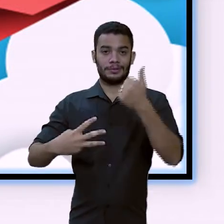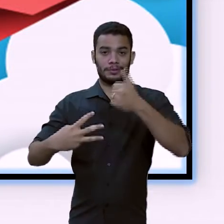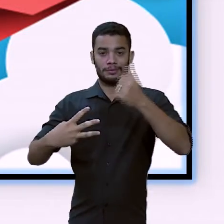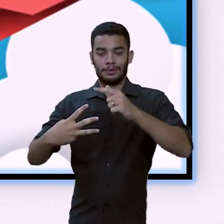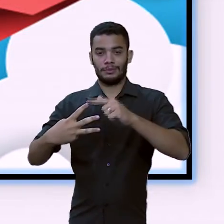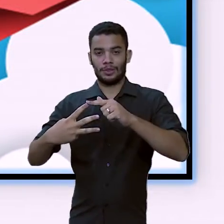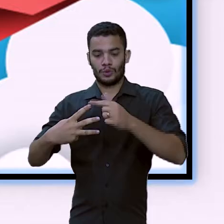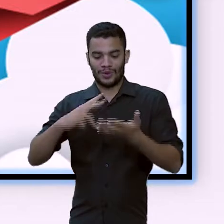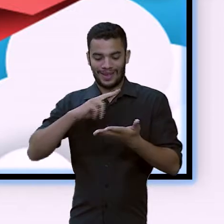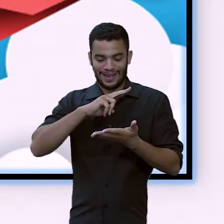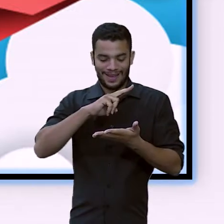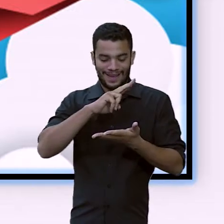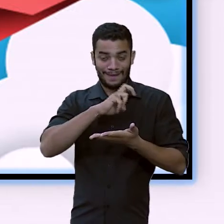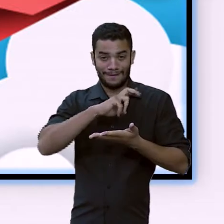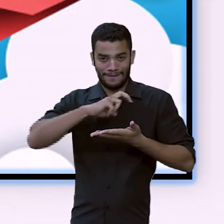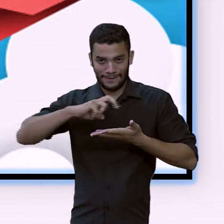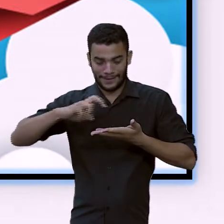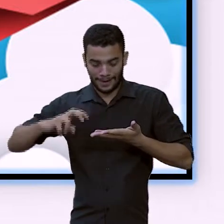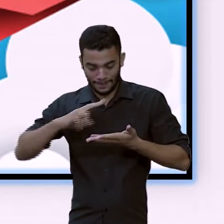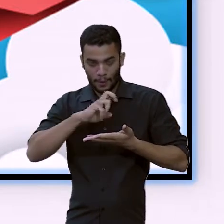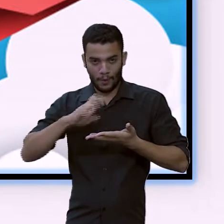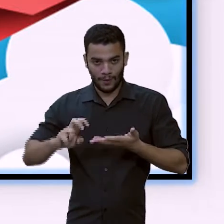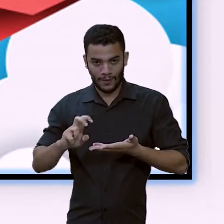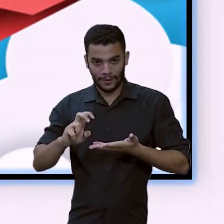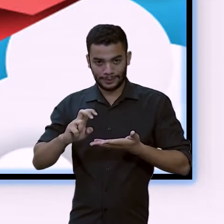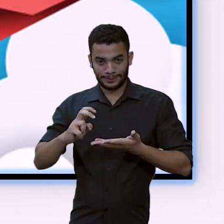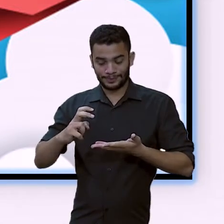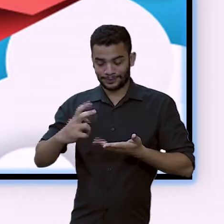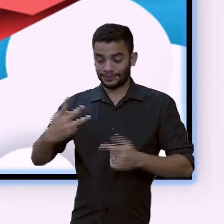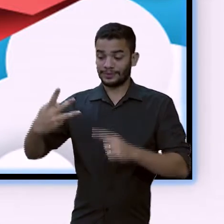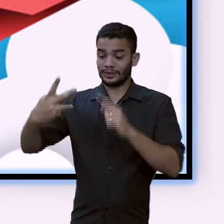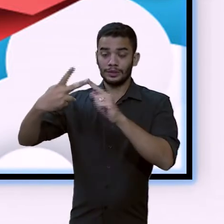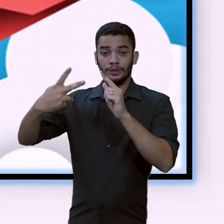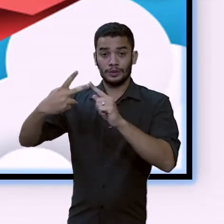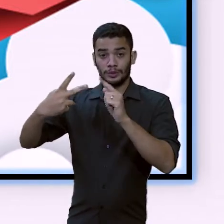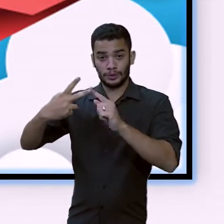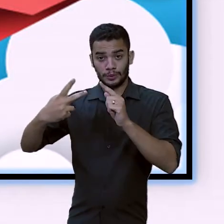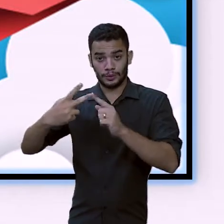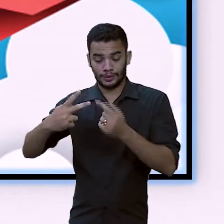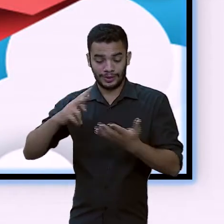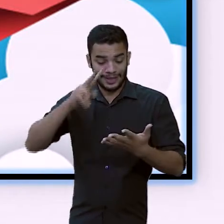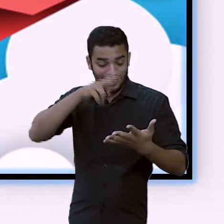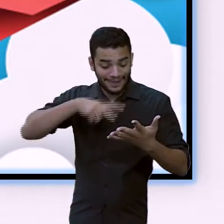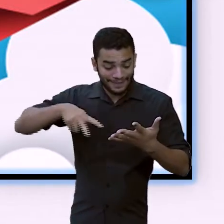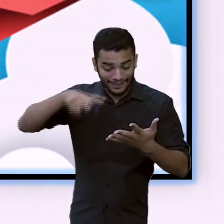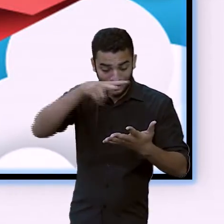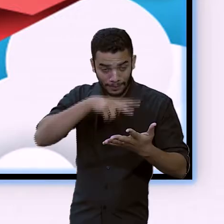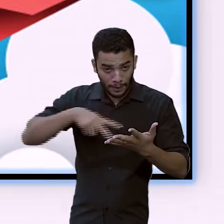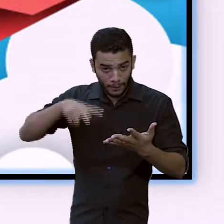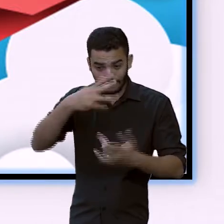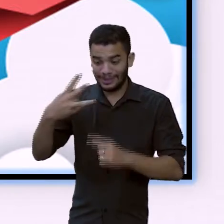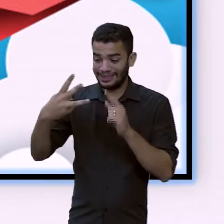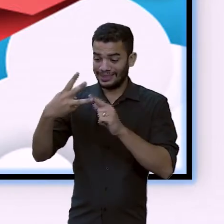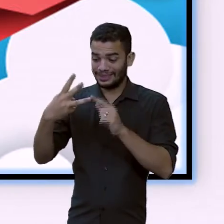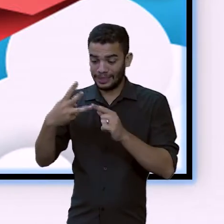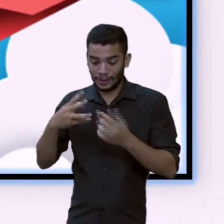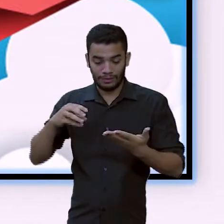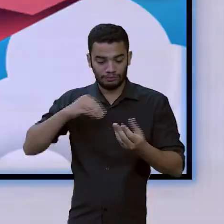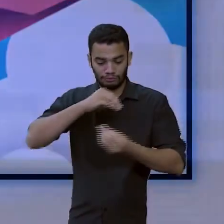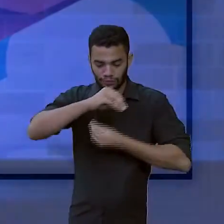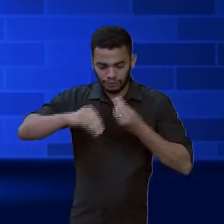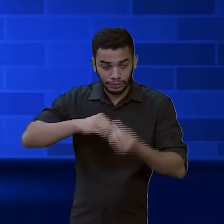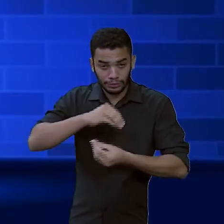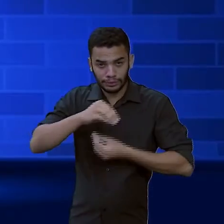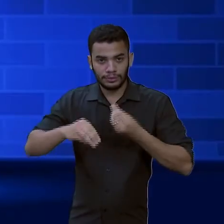não verbal e a mista. Repetindo, são três tipos de linguagem: verbal, não verbal e a mista. Na linguagem verbal, nós